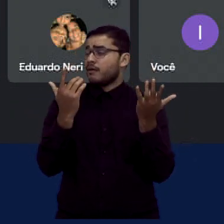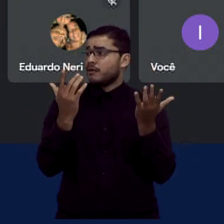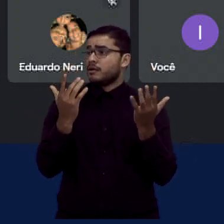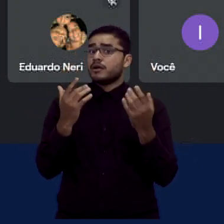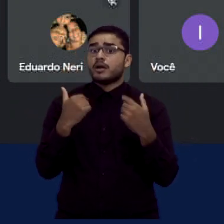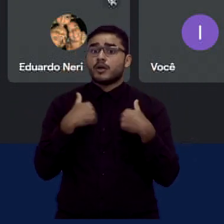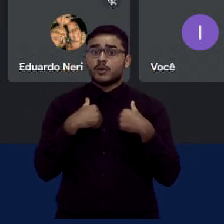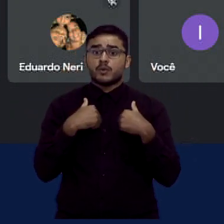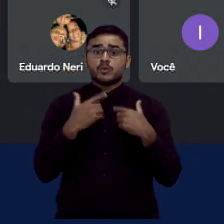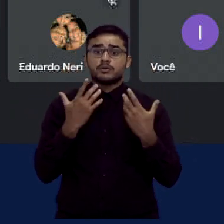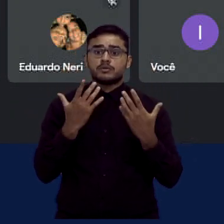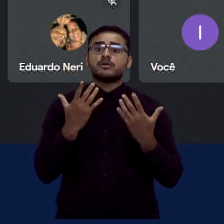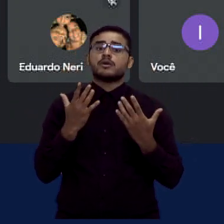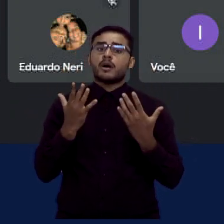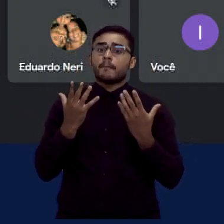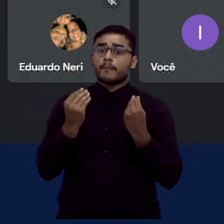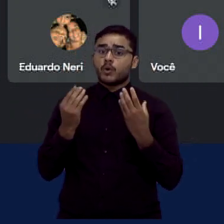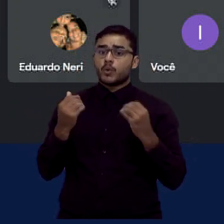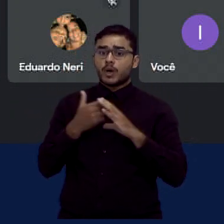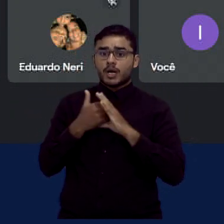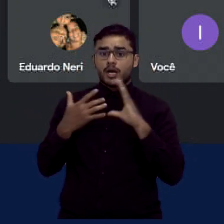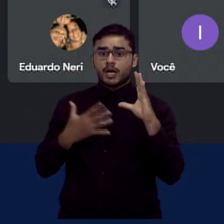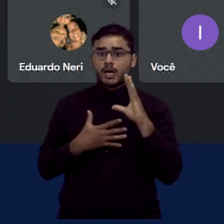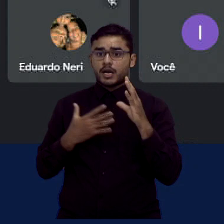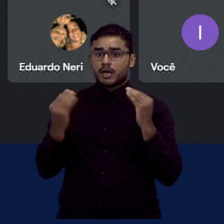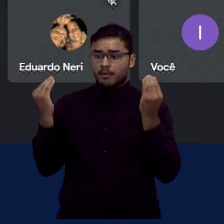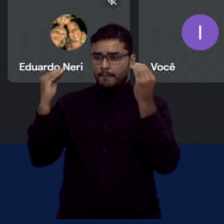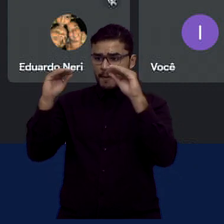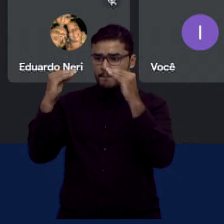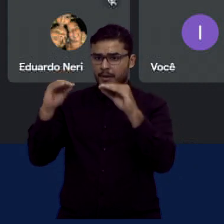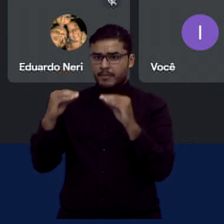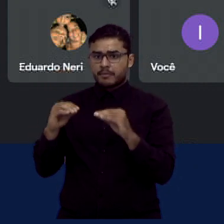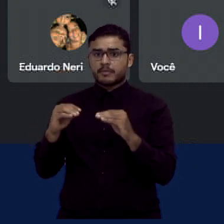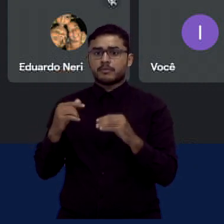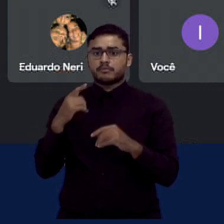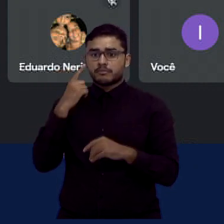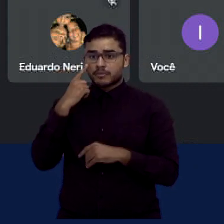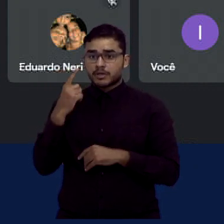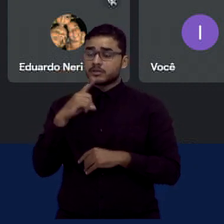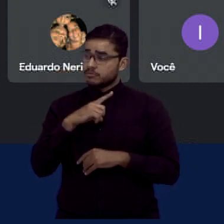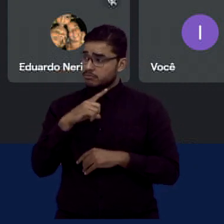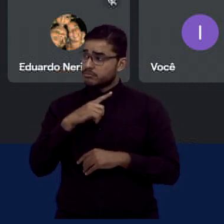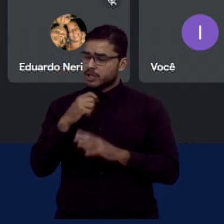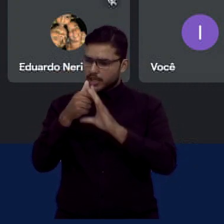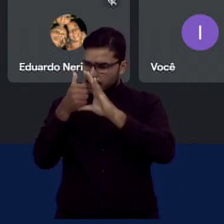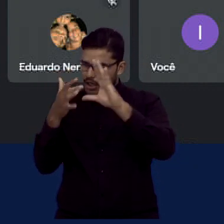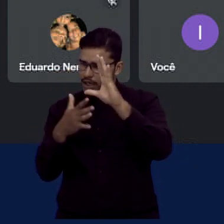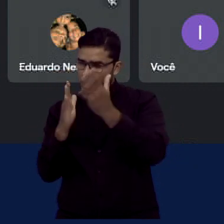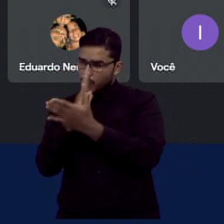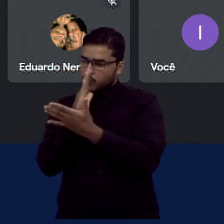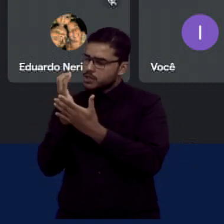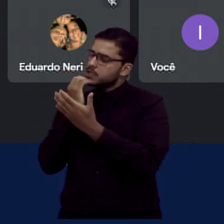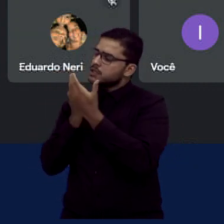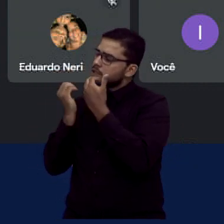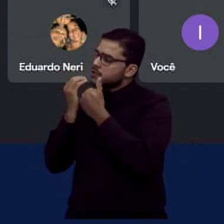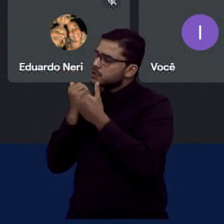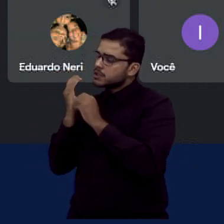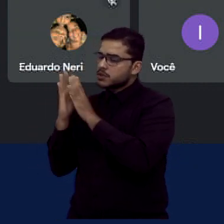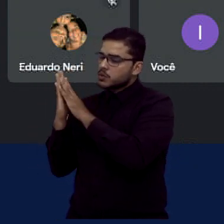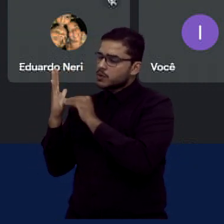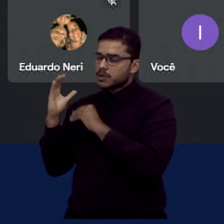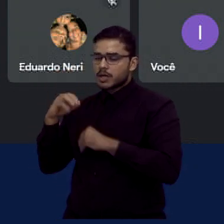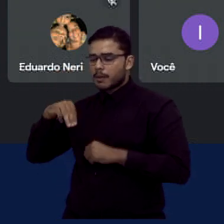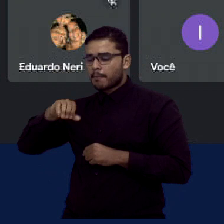um tempo que você não vai reconhecer mais o Machado de Assis ali. Mas eu reconheço. Vai chegar um momento que você não